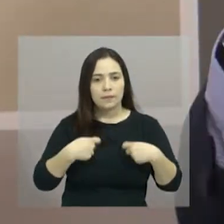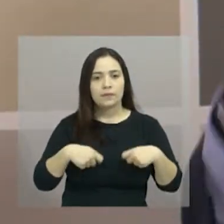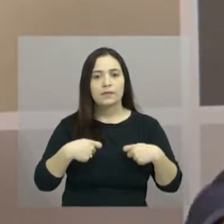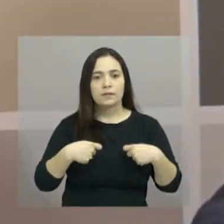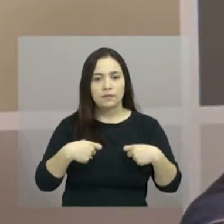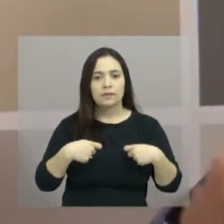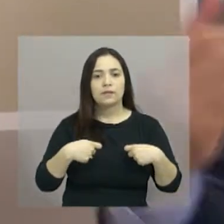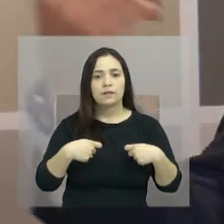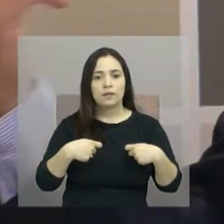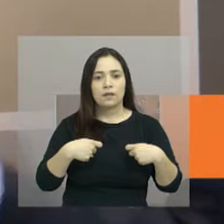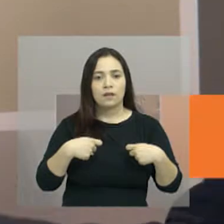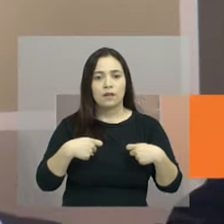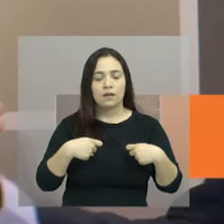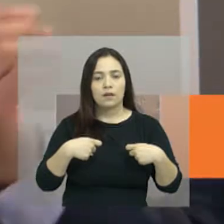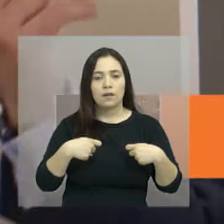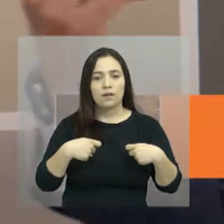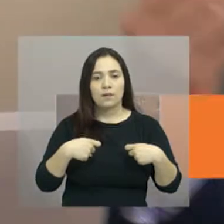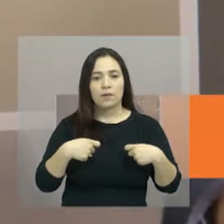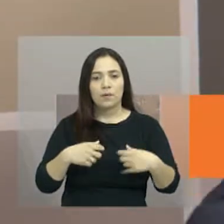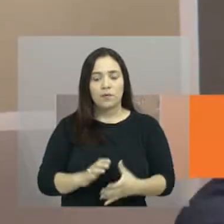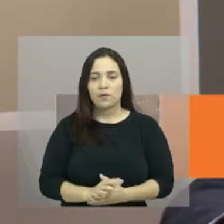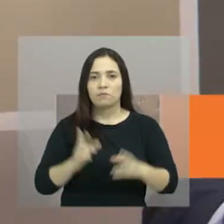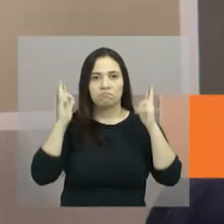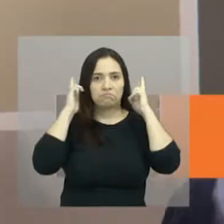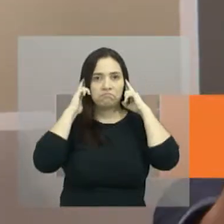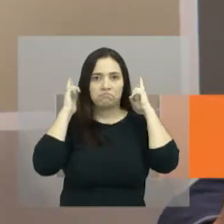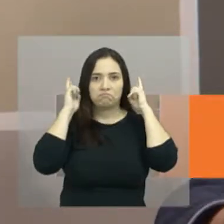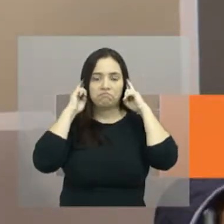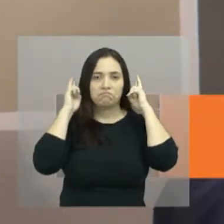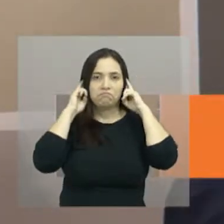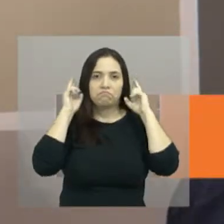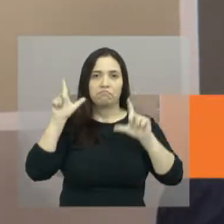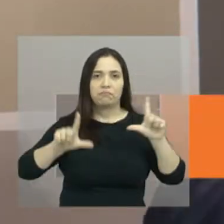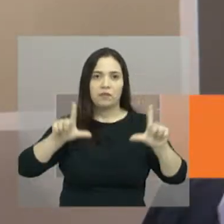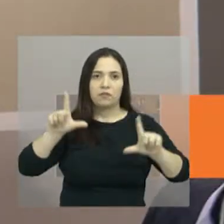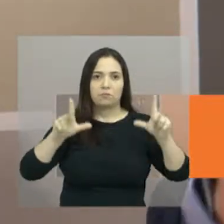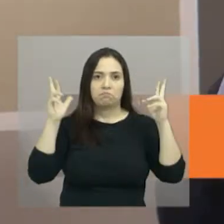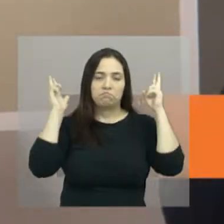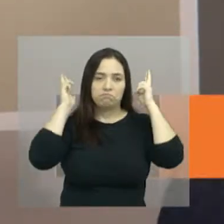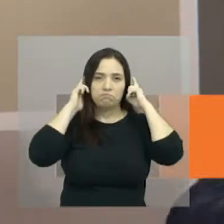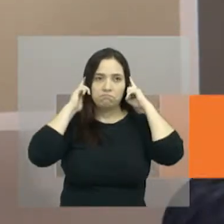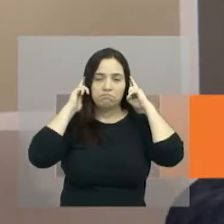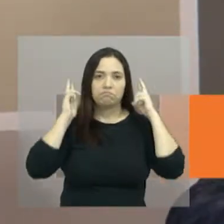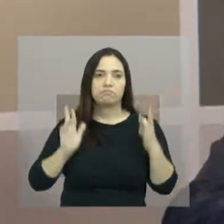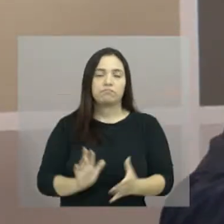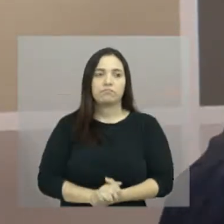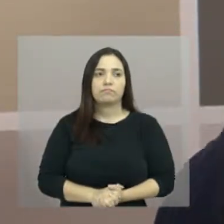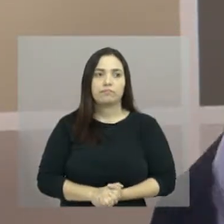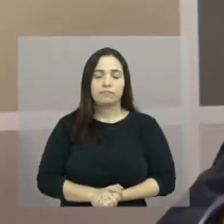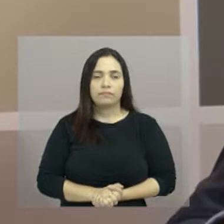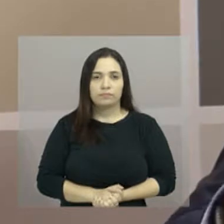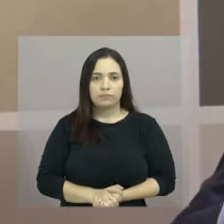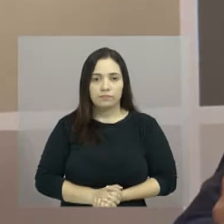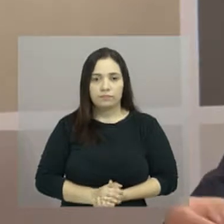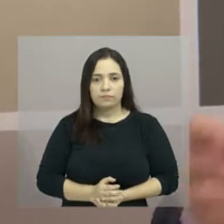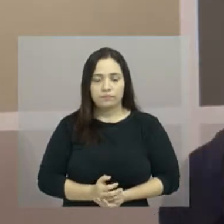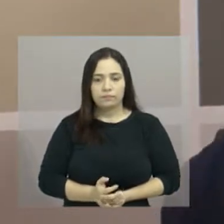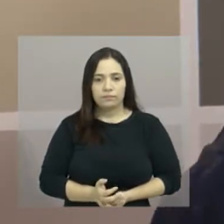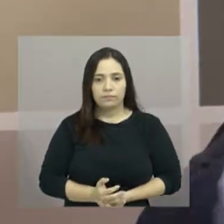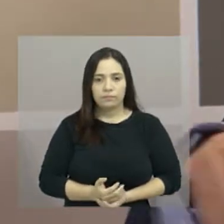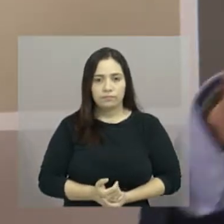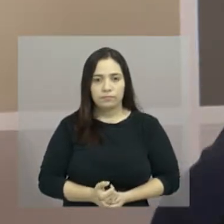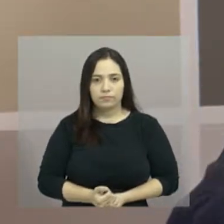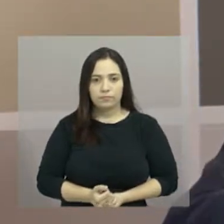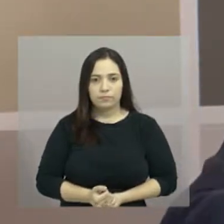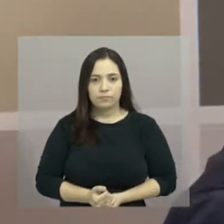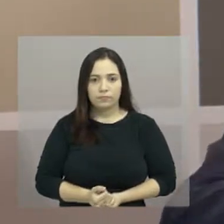remédio. Passou disso. Um idoso contraiu chikungunya. A cronificação dele, se ele tiver artrite, se ele tiver artrose,